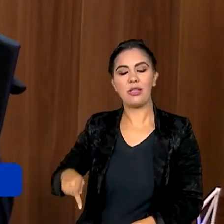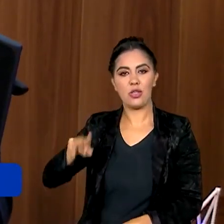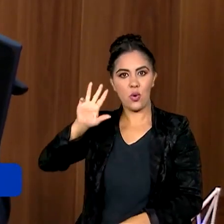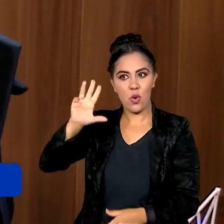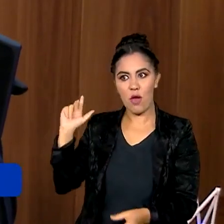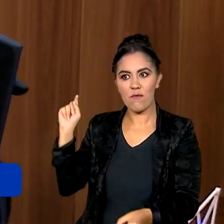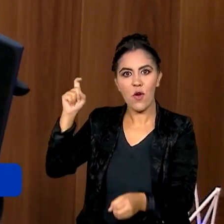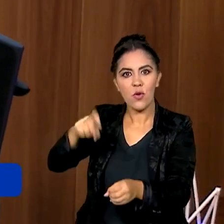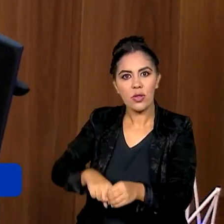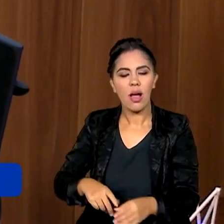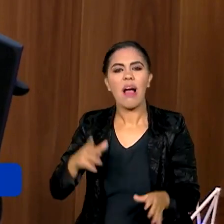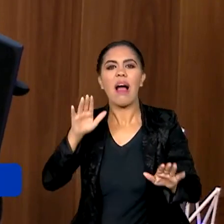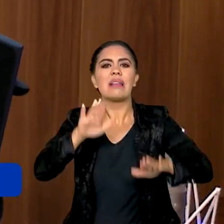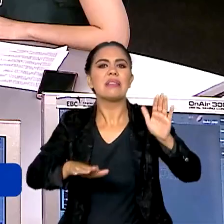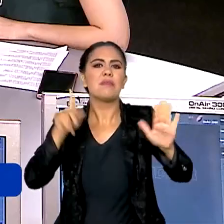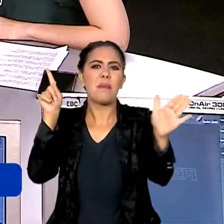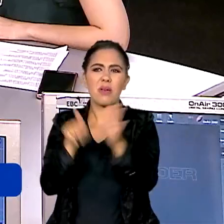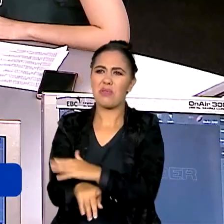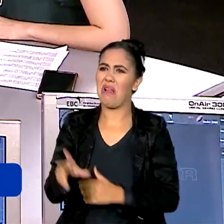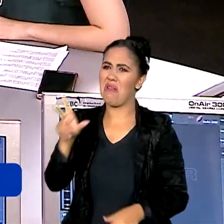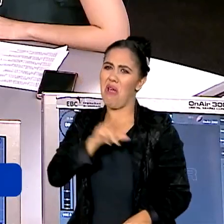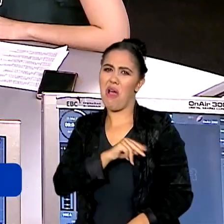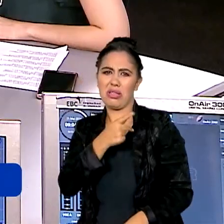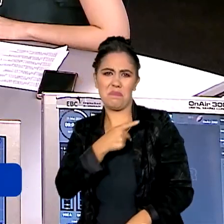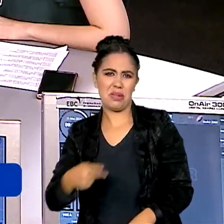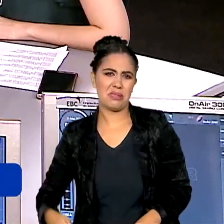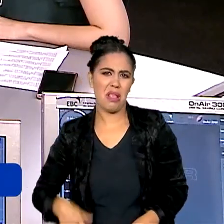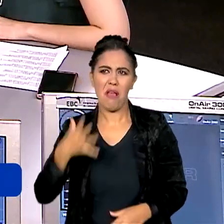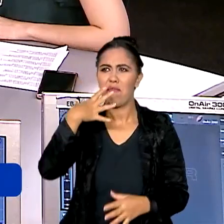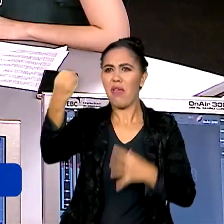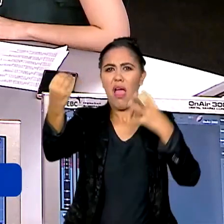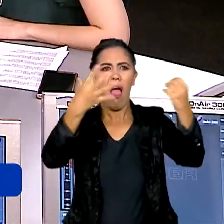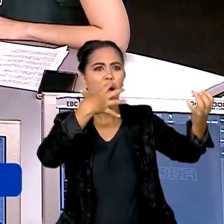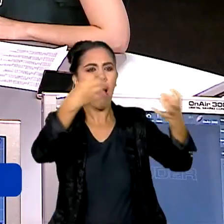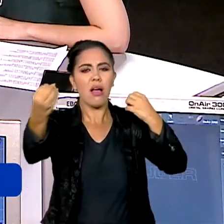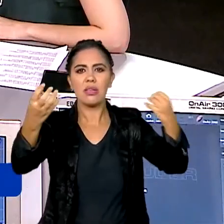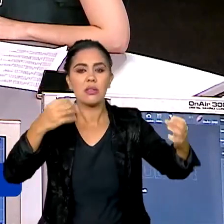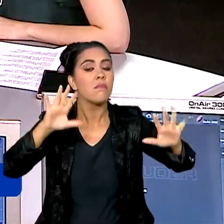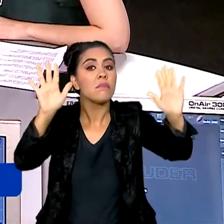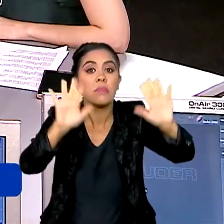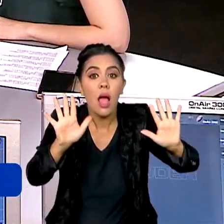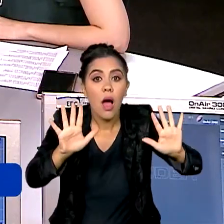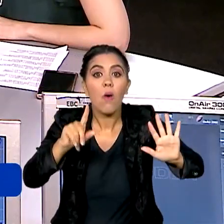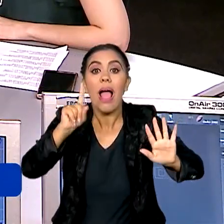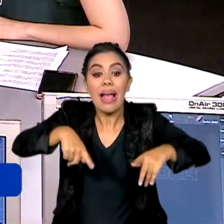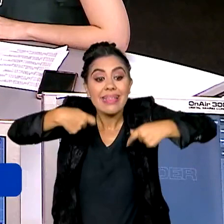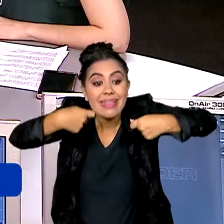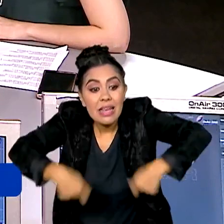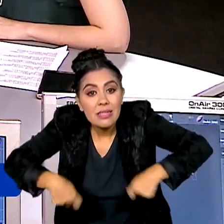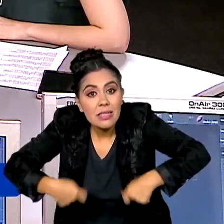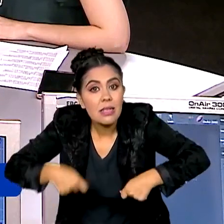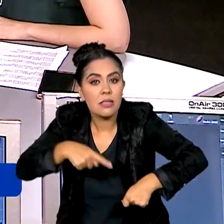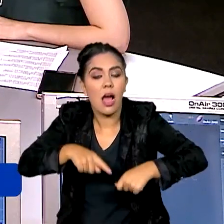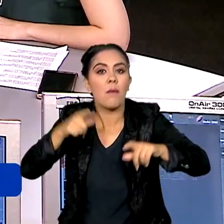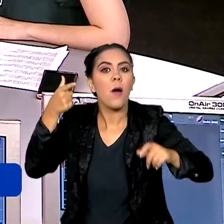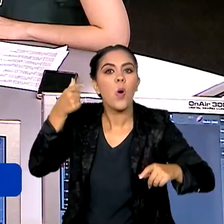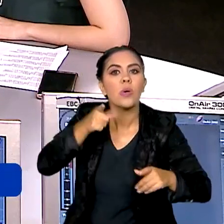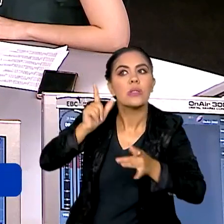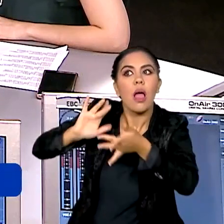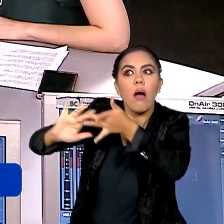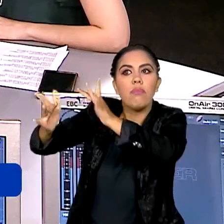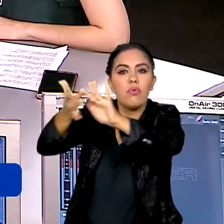gente pergunta, o presidente viajou demais, viajou para muitos lugares. Não, o presidente viajou o necessário e, por isso, nós